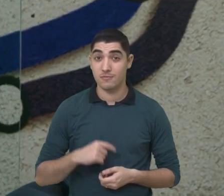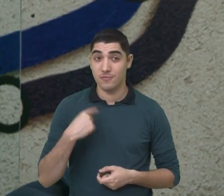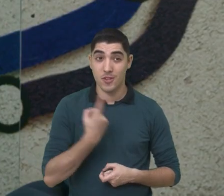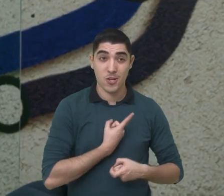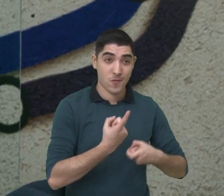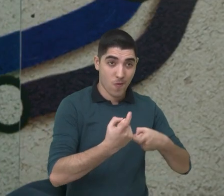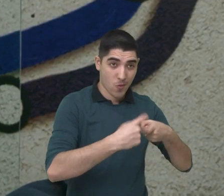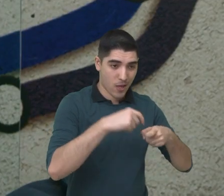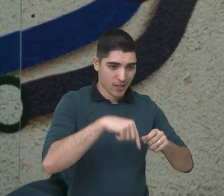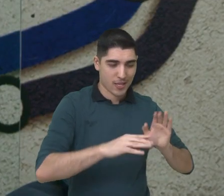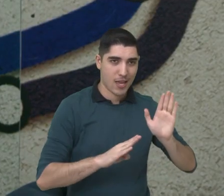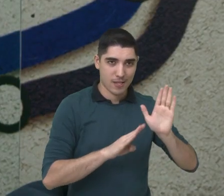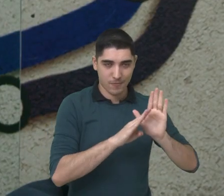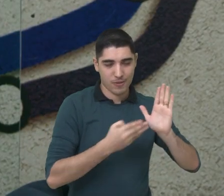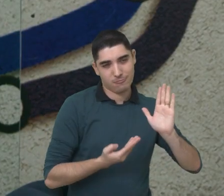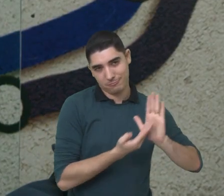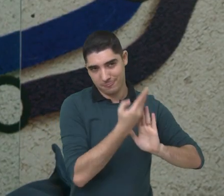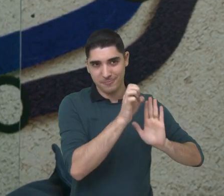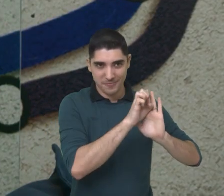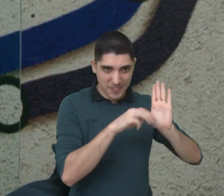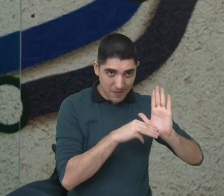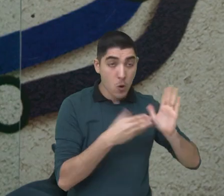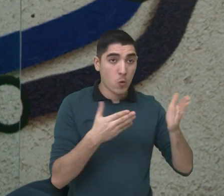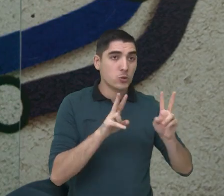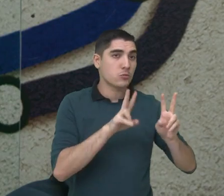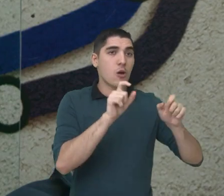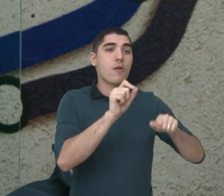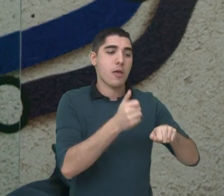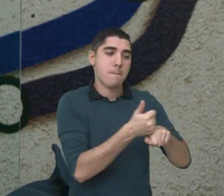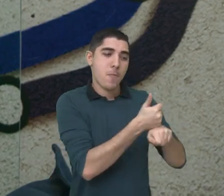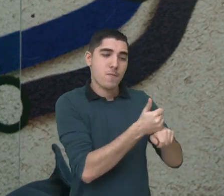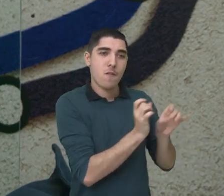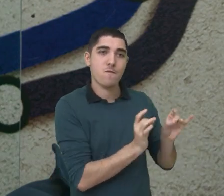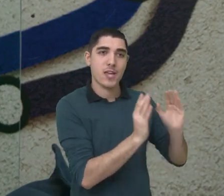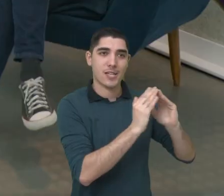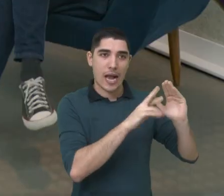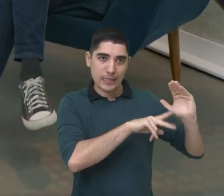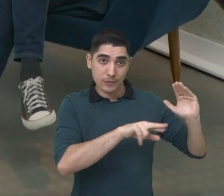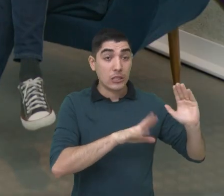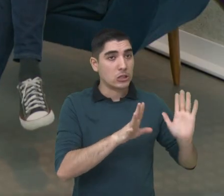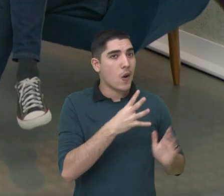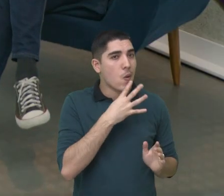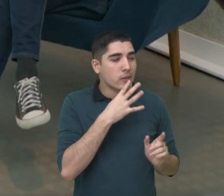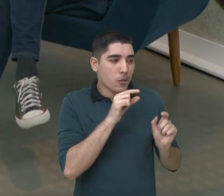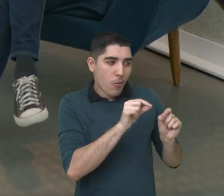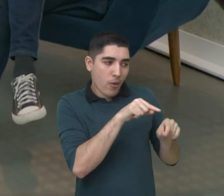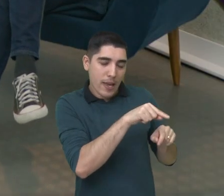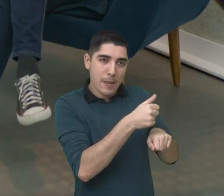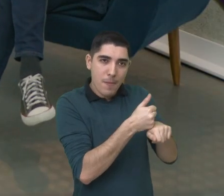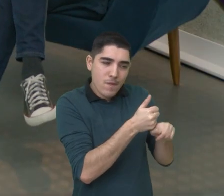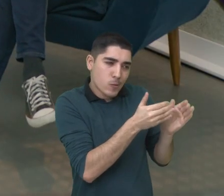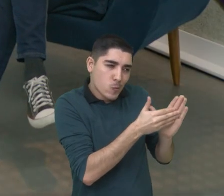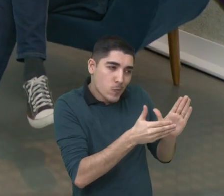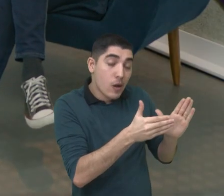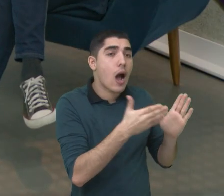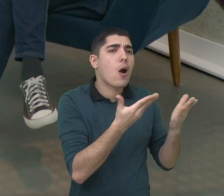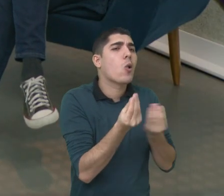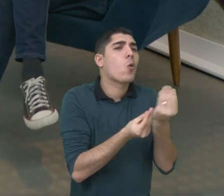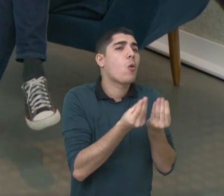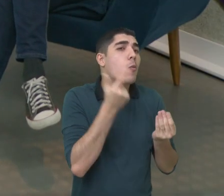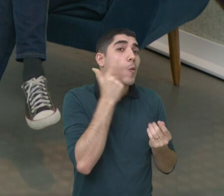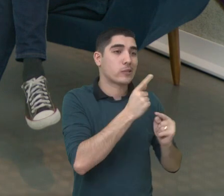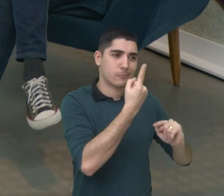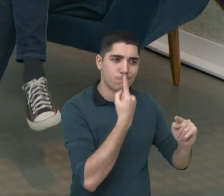De volta com Estação Mercado, hoje falando sobre corretores de imóveis. Já conhecemos um pouco da carreira e agora vamos descobrir como